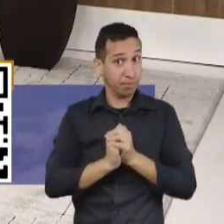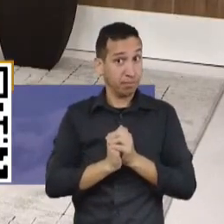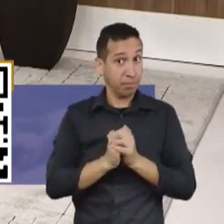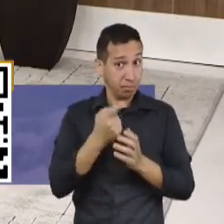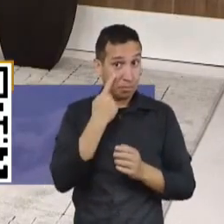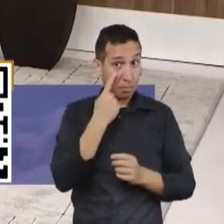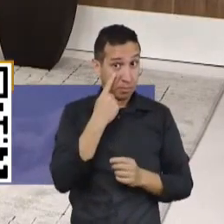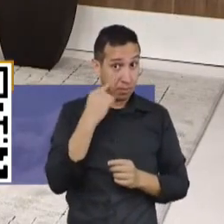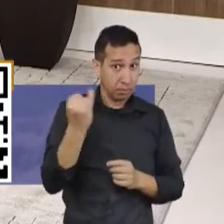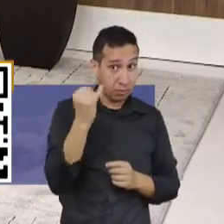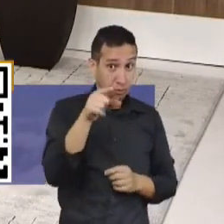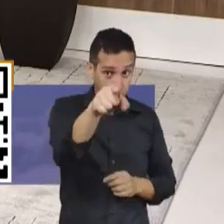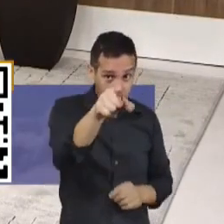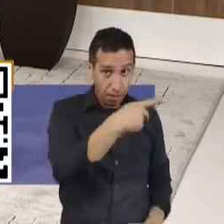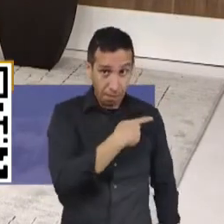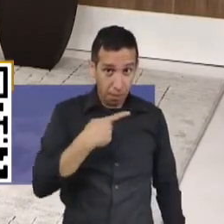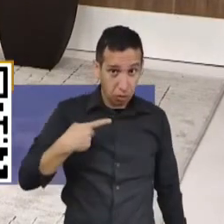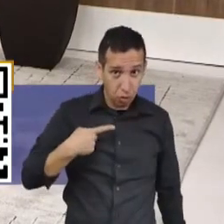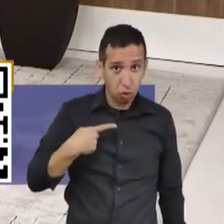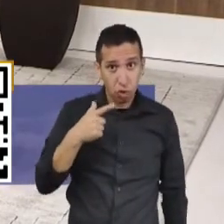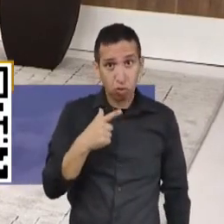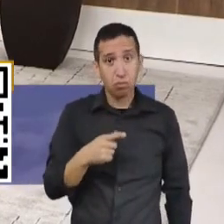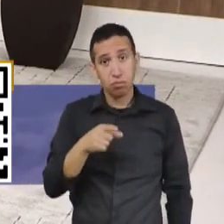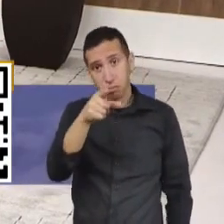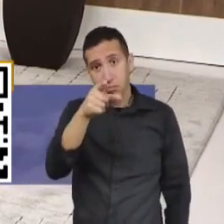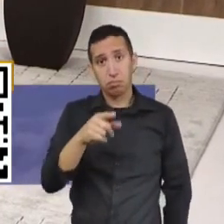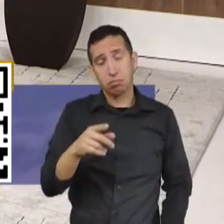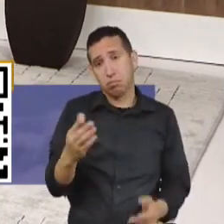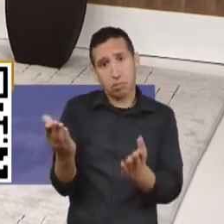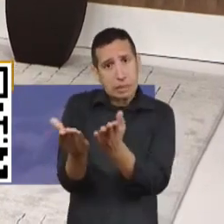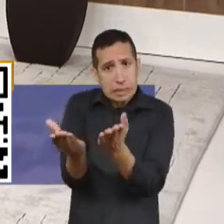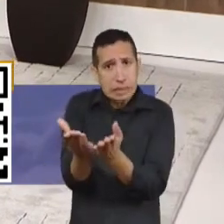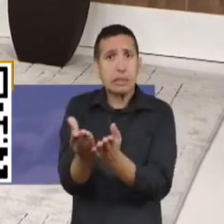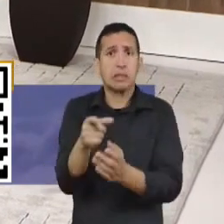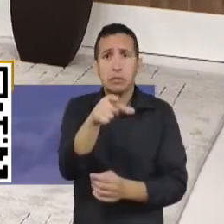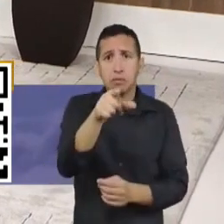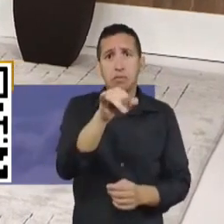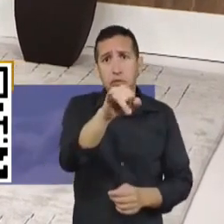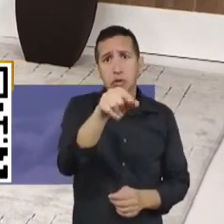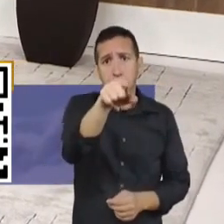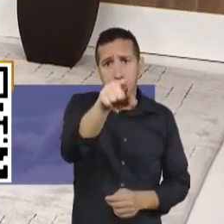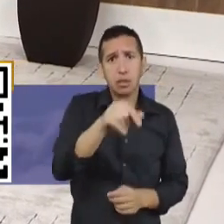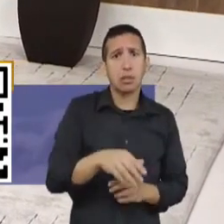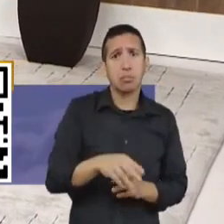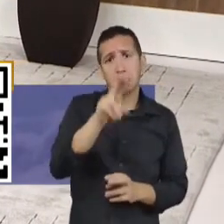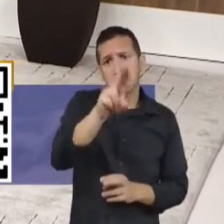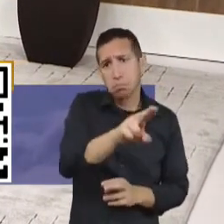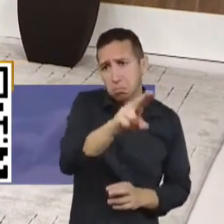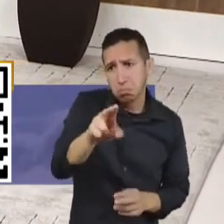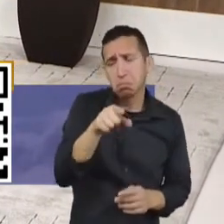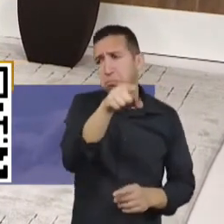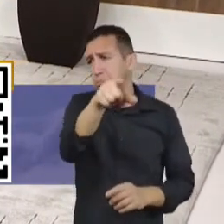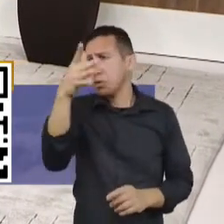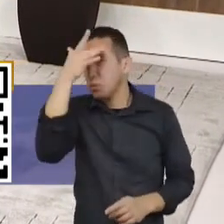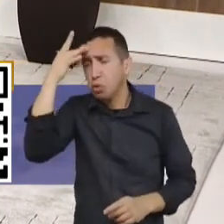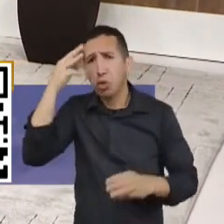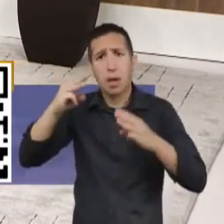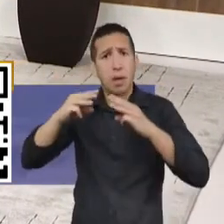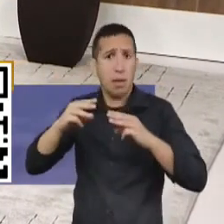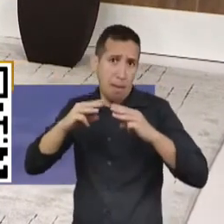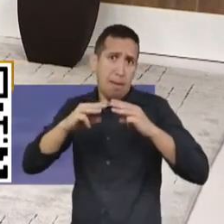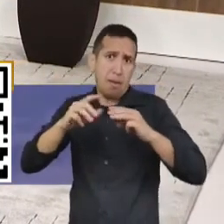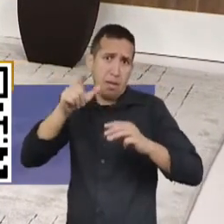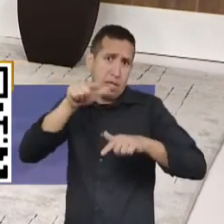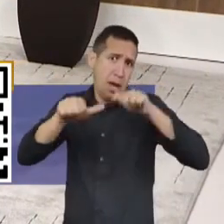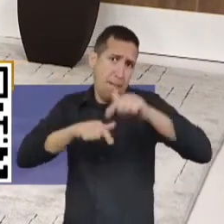e isso é importante atenção você quer pastor evangélico atenção você que é líder Presbítero você que é uma missionário missionário